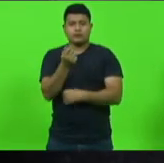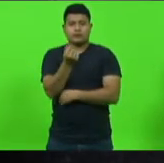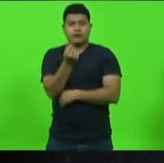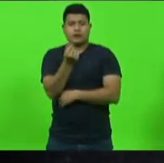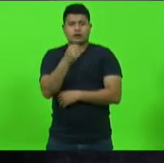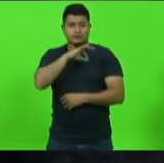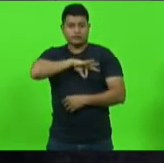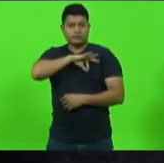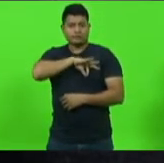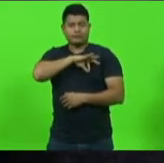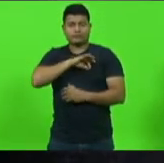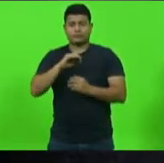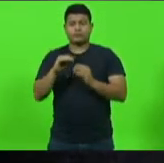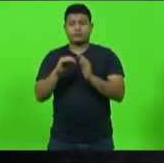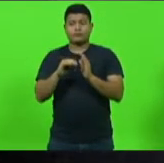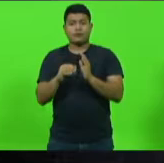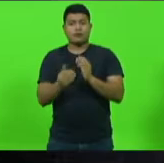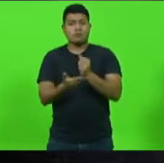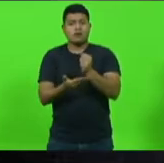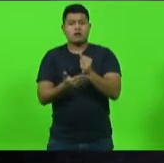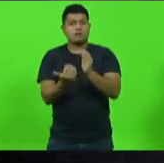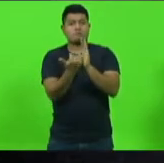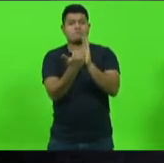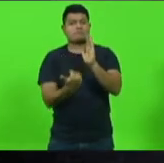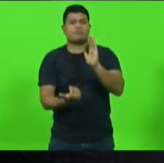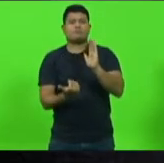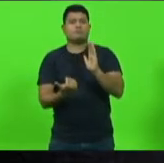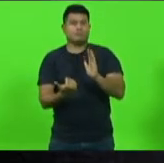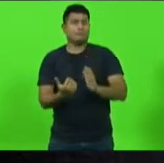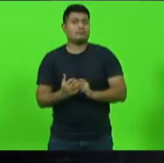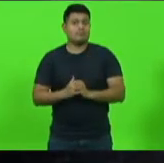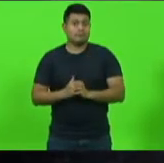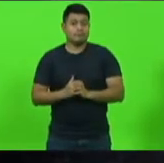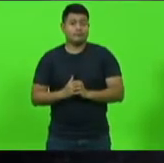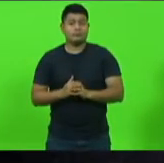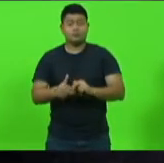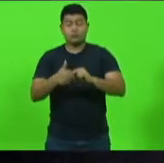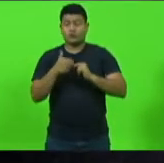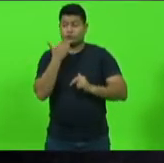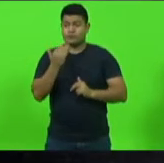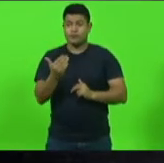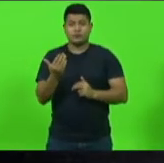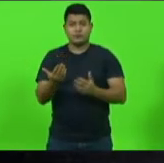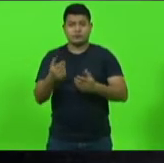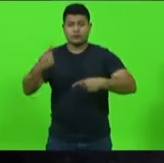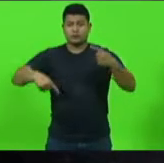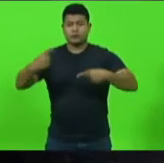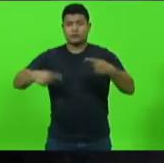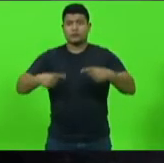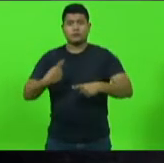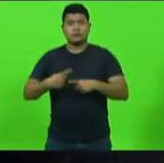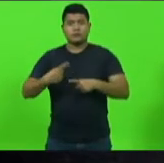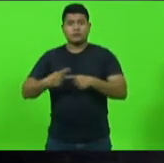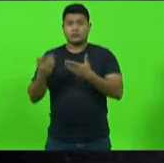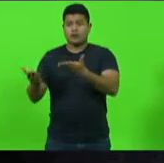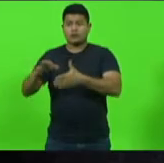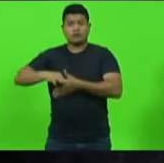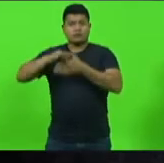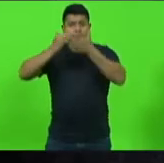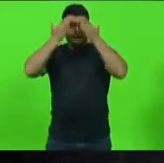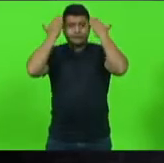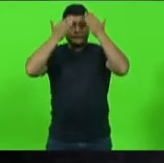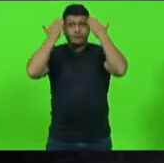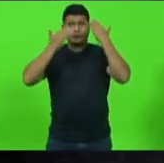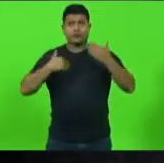E aí, por isso que eu pedi para discutir a matéria, senhor presidente, porque eu percebi que o líder de governo, ele